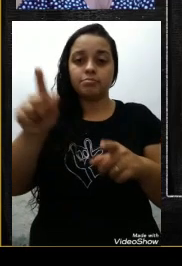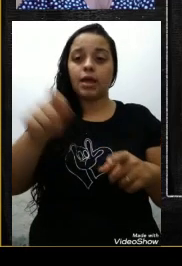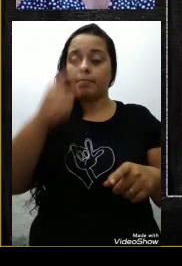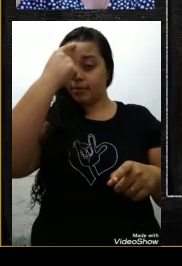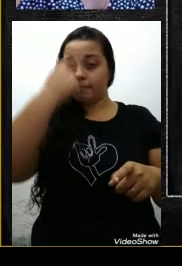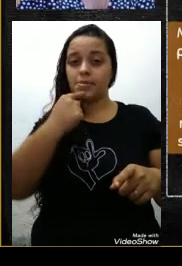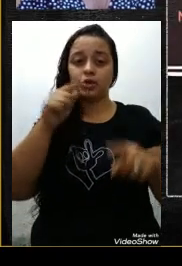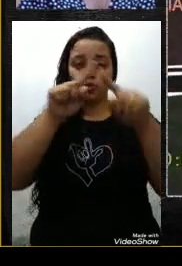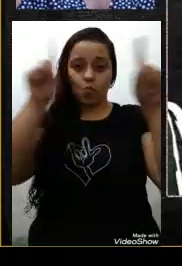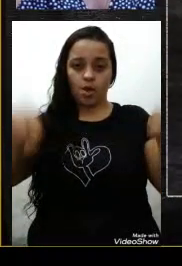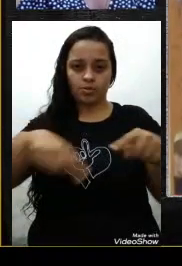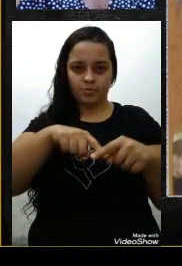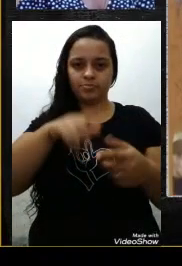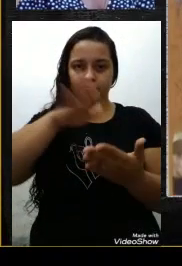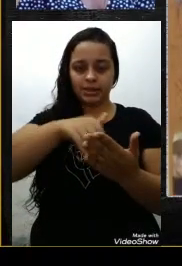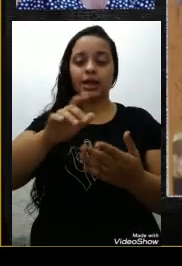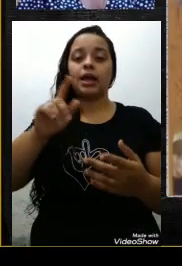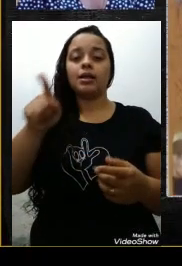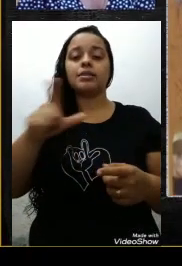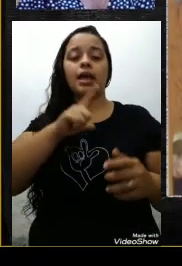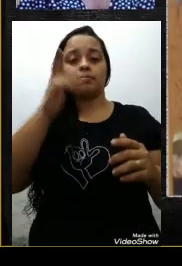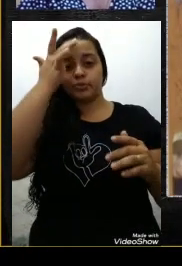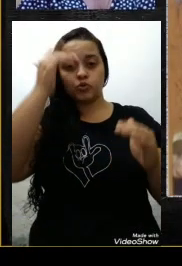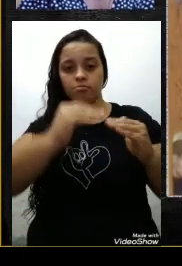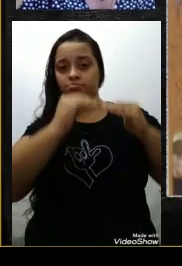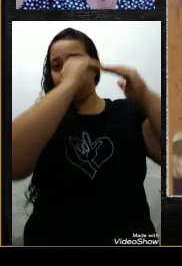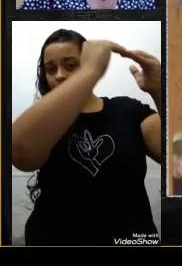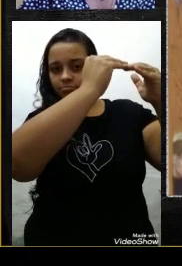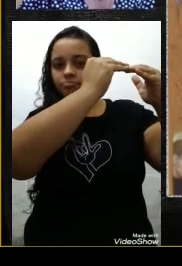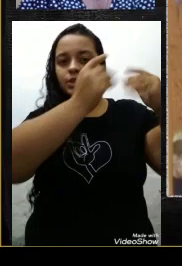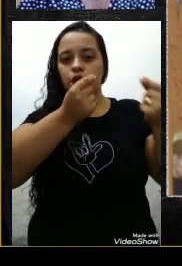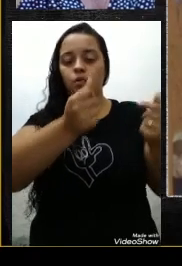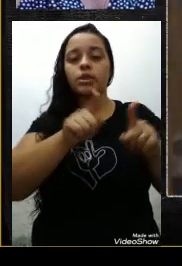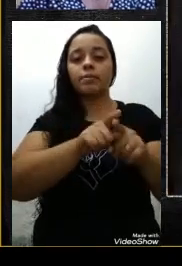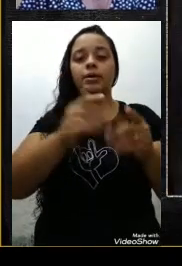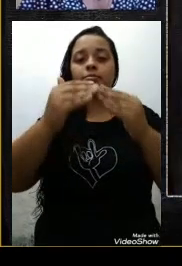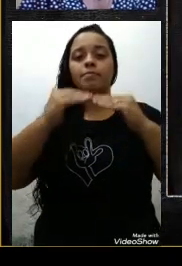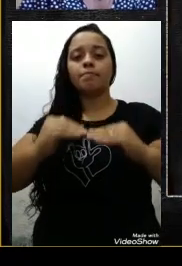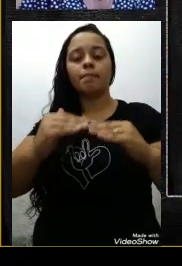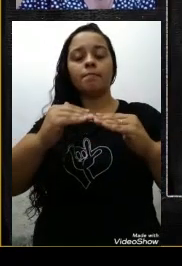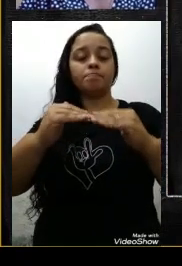pode observar com detalhes alguns membros do clero e alguns membros da nobreza ao fundo.